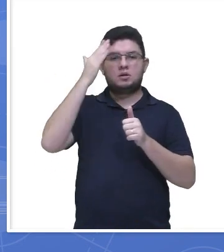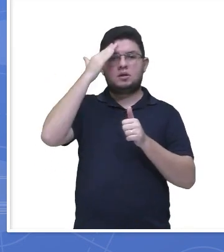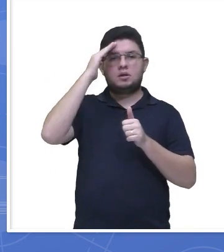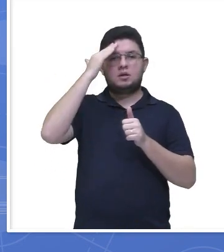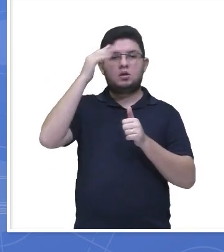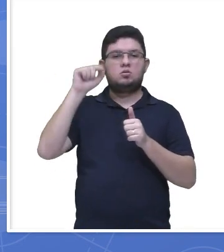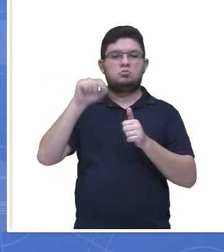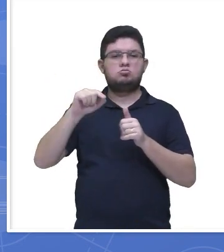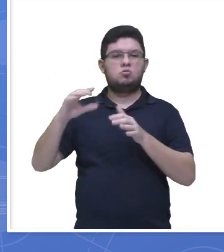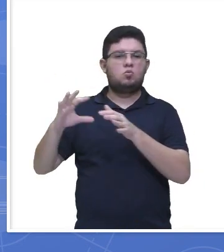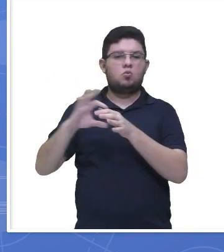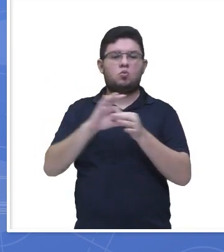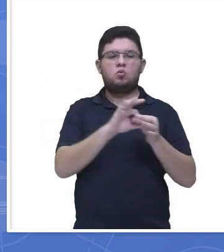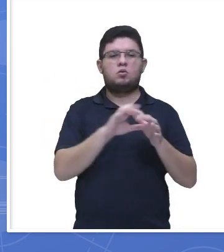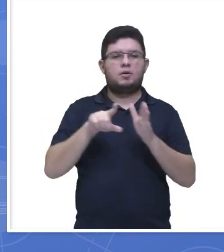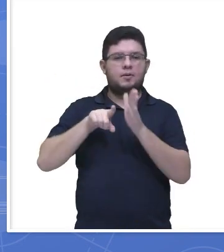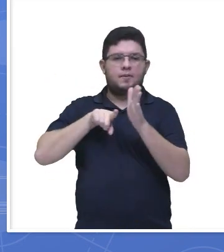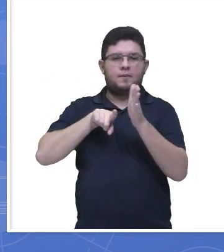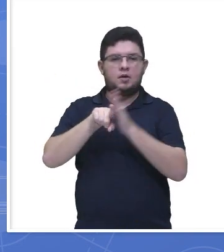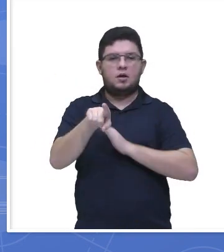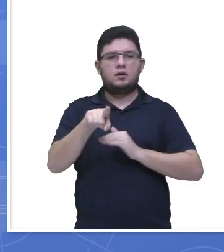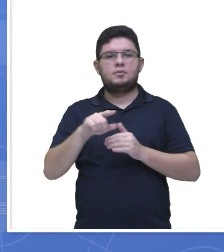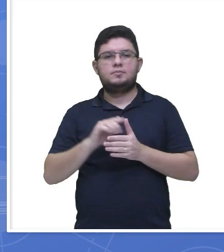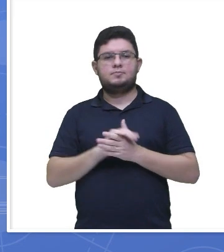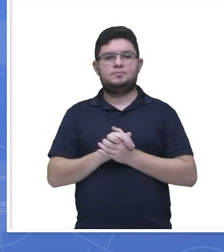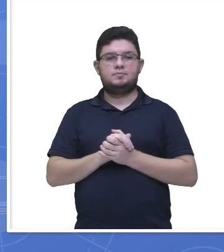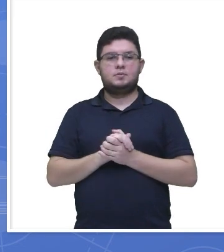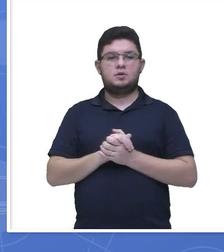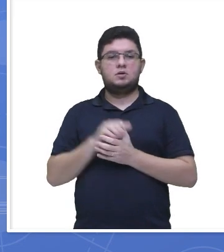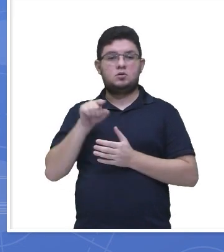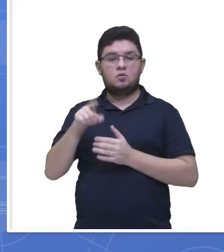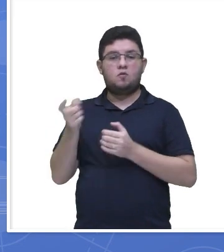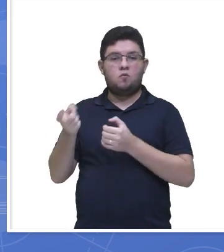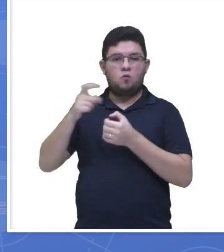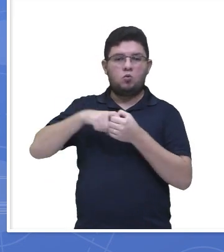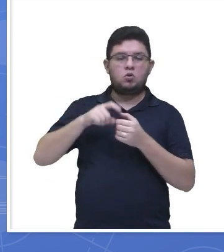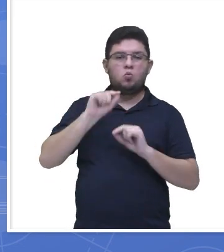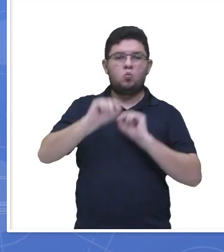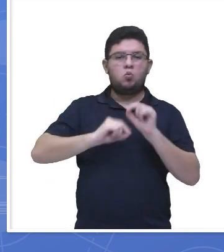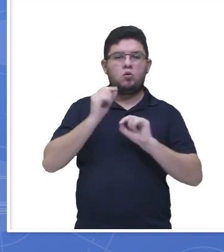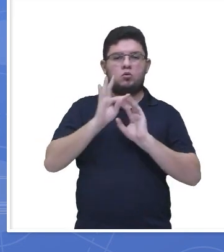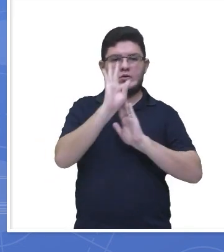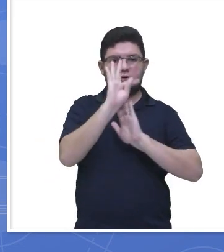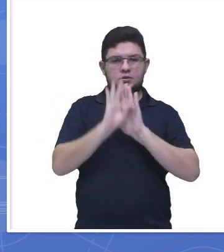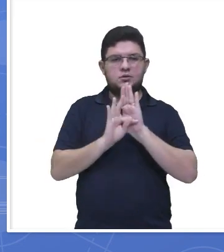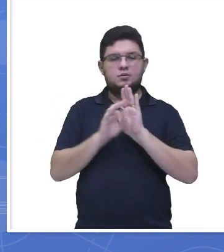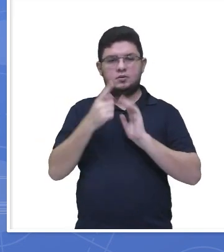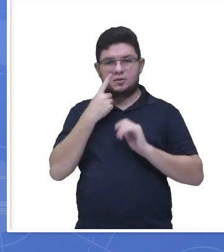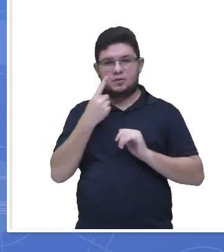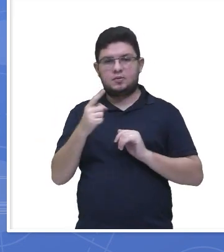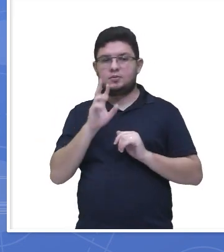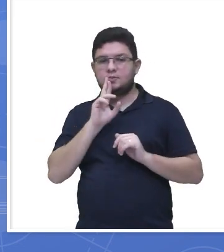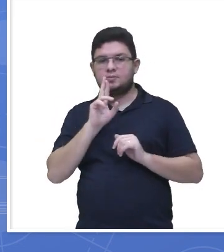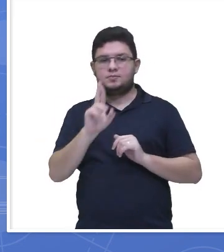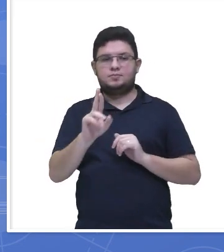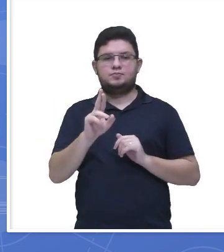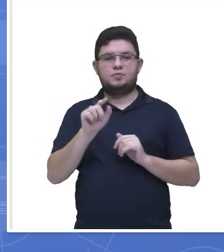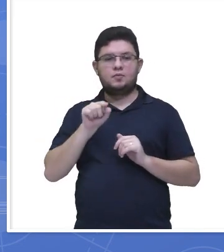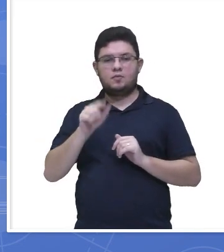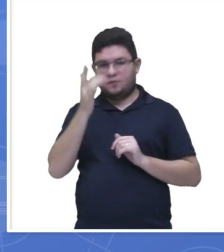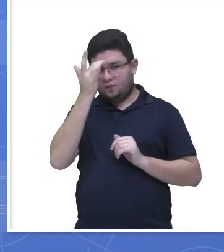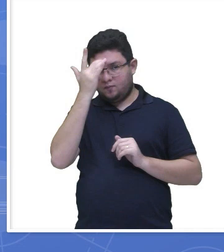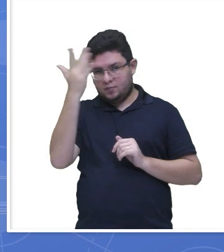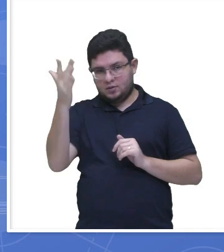pergunta, né, vocês vão voltar ao texto e aí vocês vão encontrar essa pergunta, essa resposta com mais facilidade. Então a pergunta é, de acordo